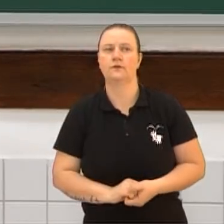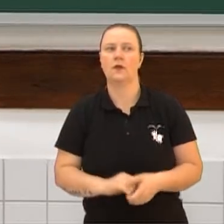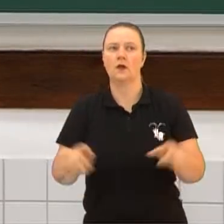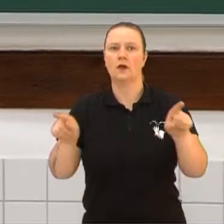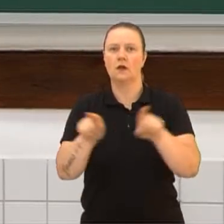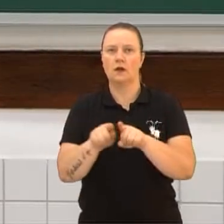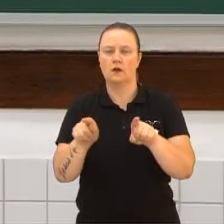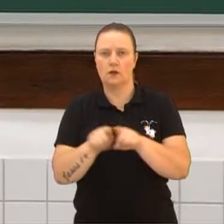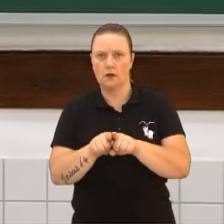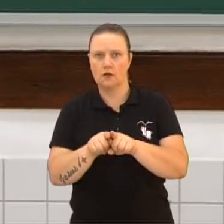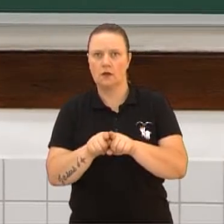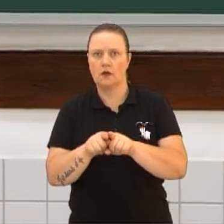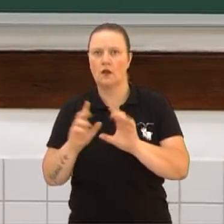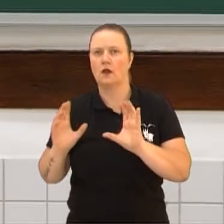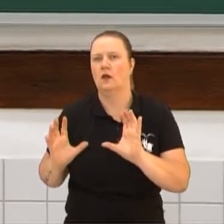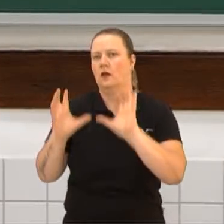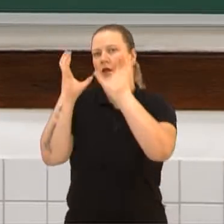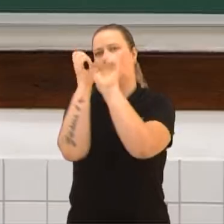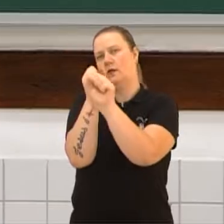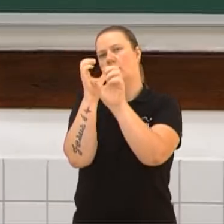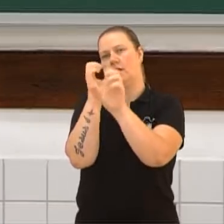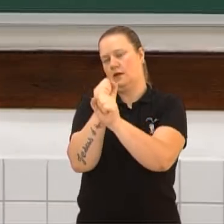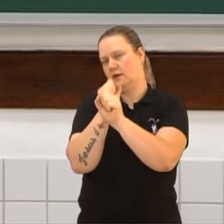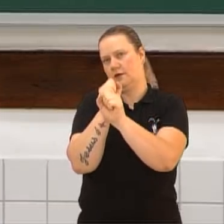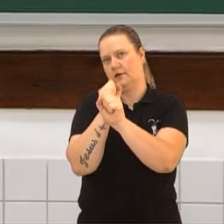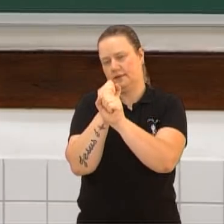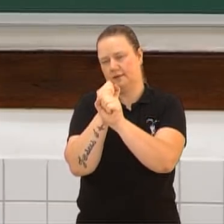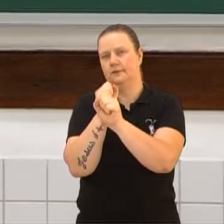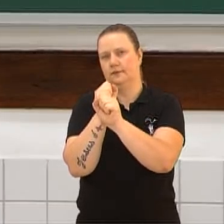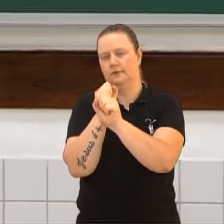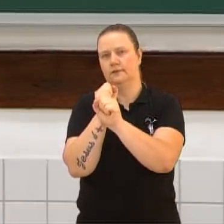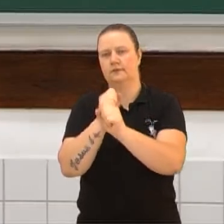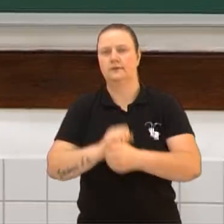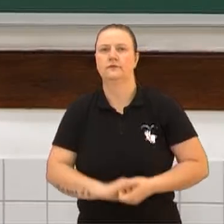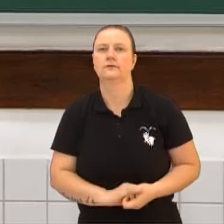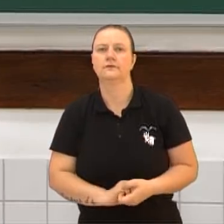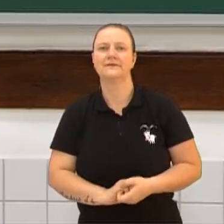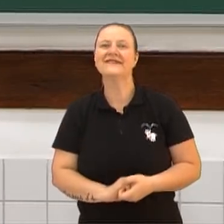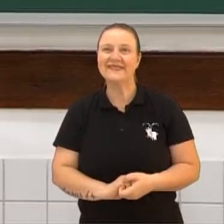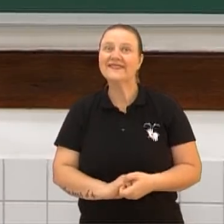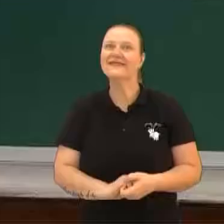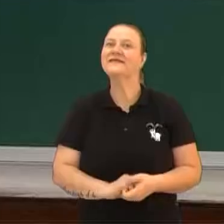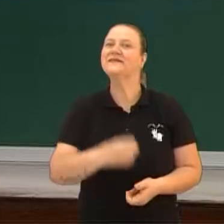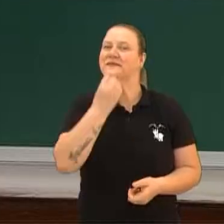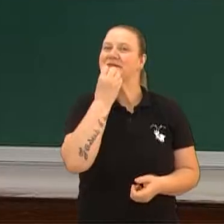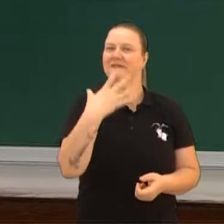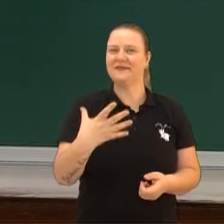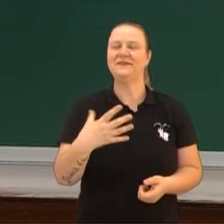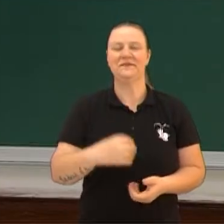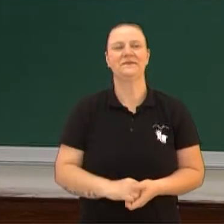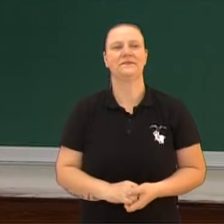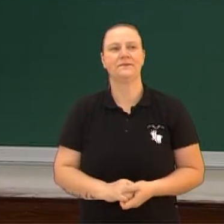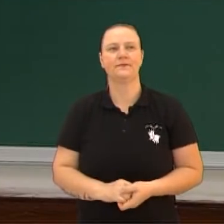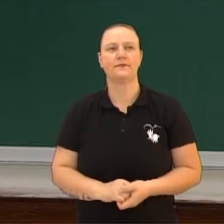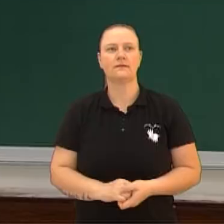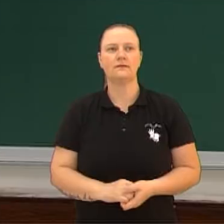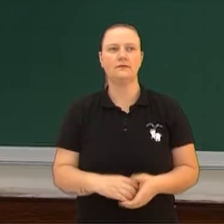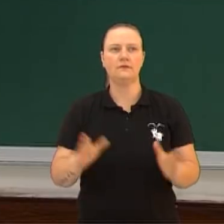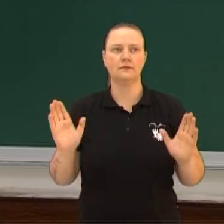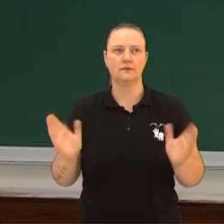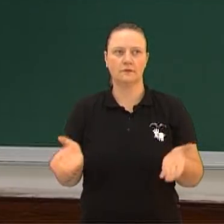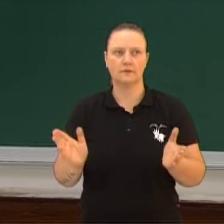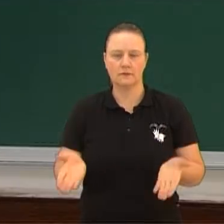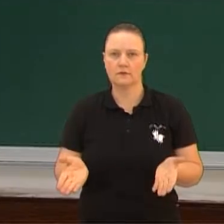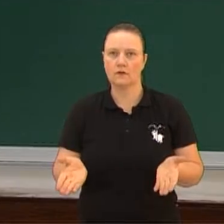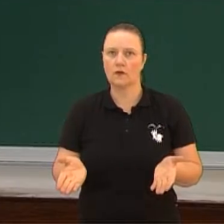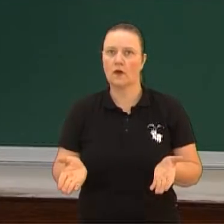colocamos ali a quantidade total que eles iriam percorrer, não é verdade? Então, veja só, muito bem, gente, isso aí. Então, né?